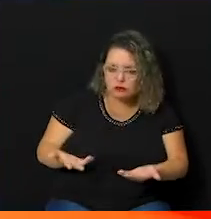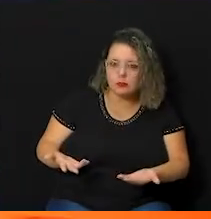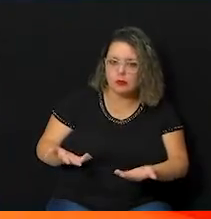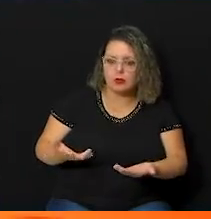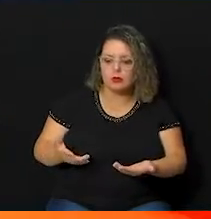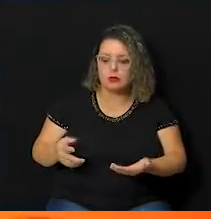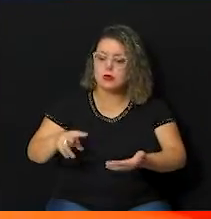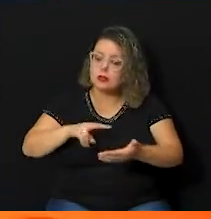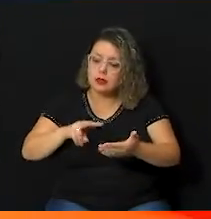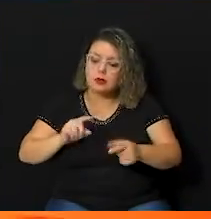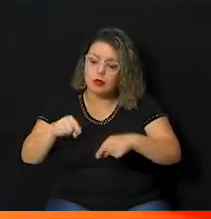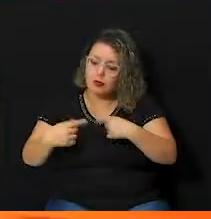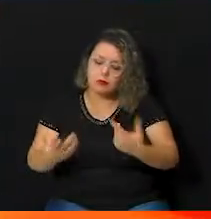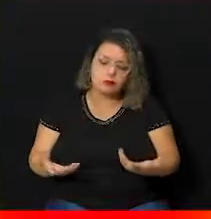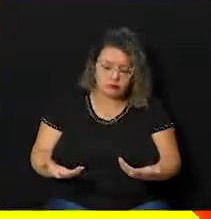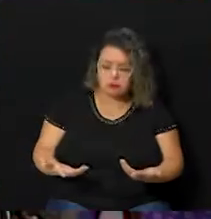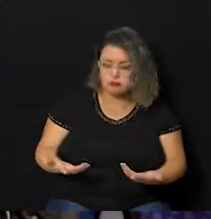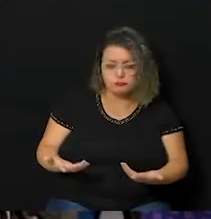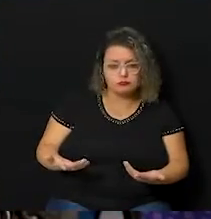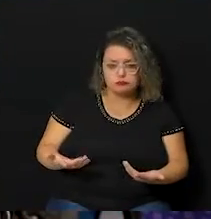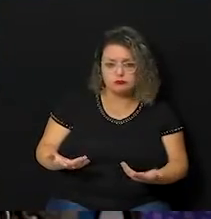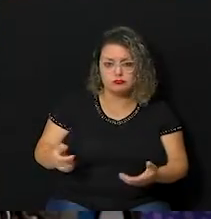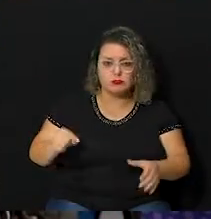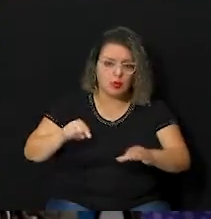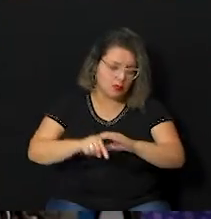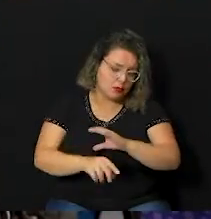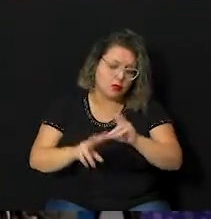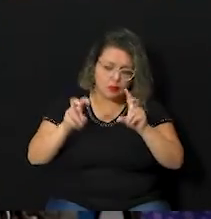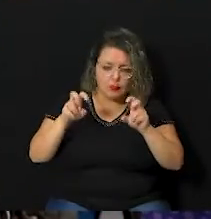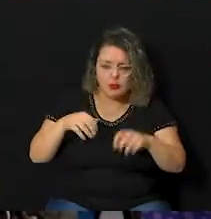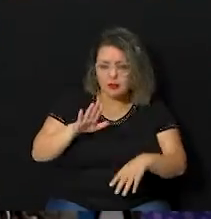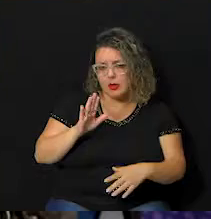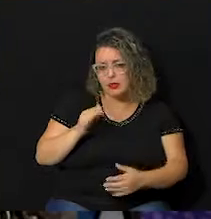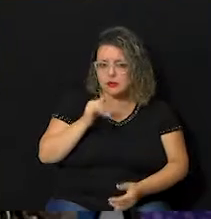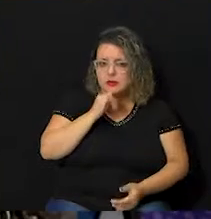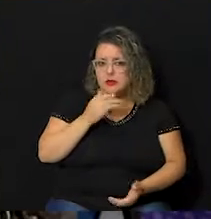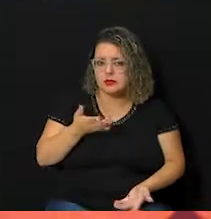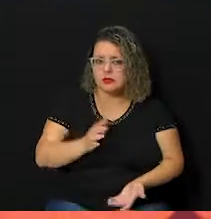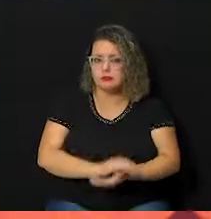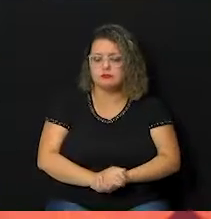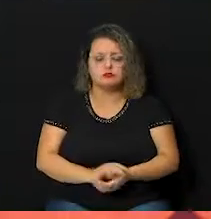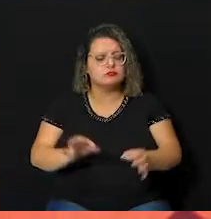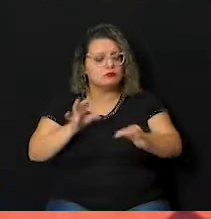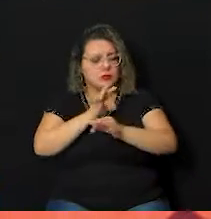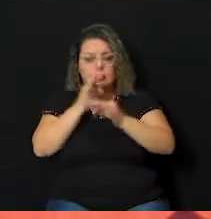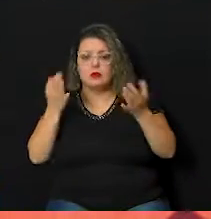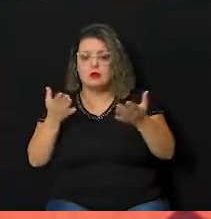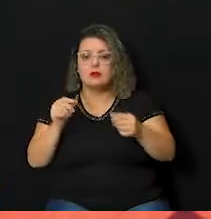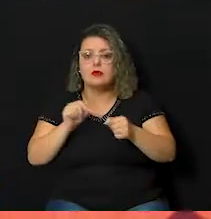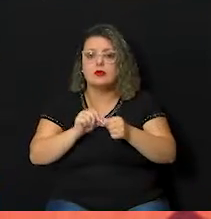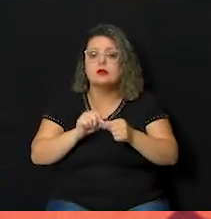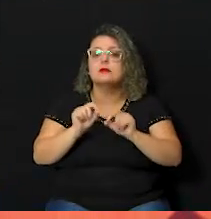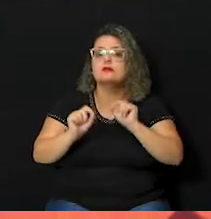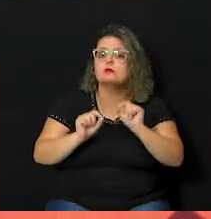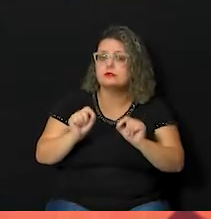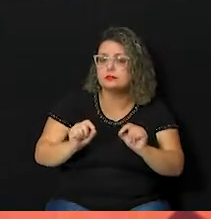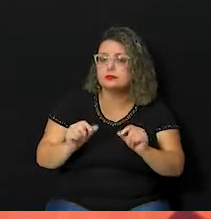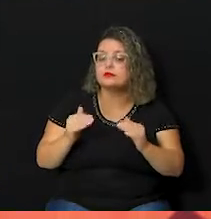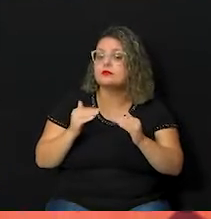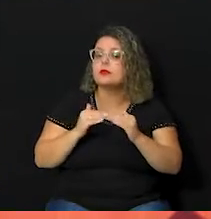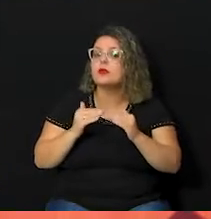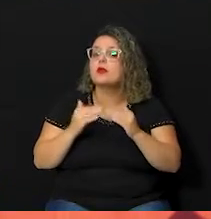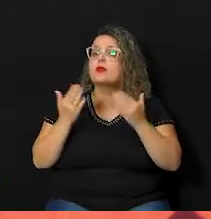quiser ler outros, você vai se aprofundar mais no assunto. Vamos dizer assim. Perfeito. Então, vamos fazer o seguinte. Vou